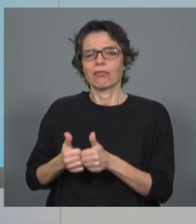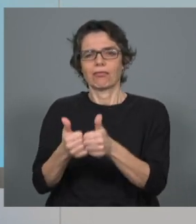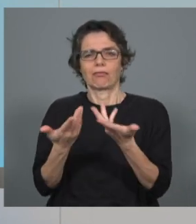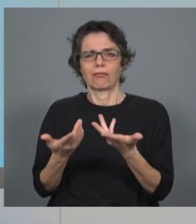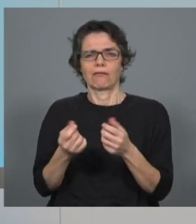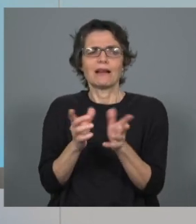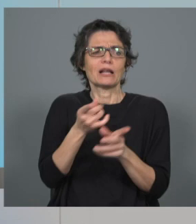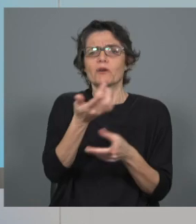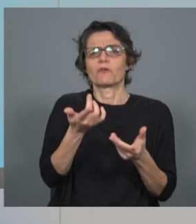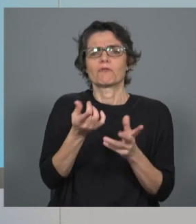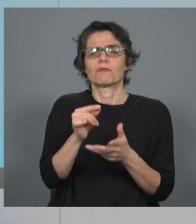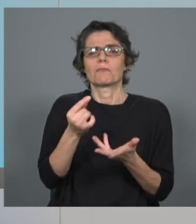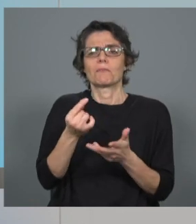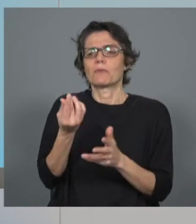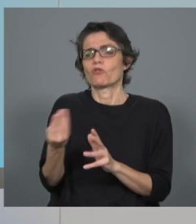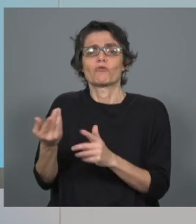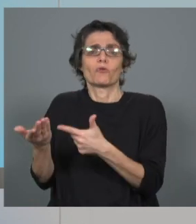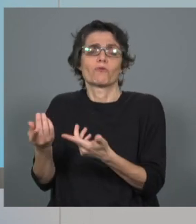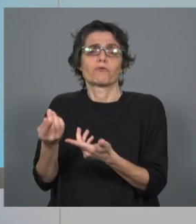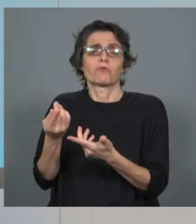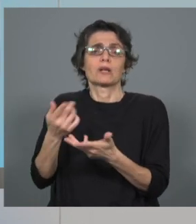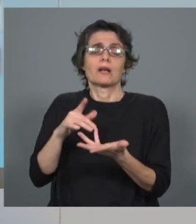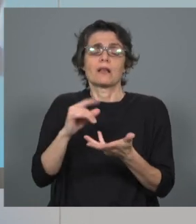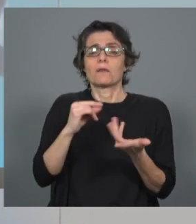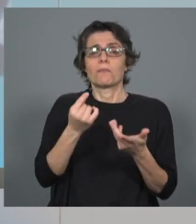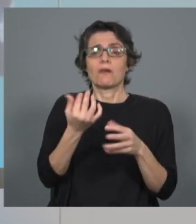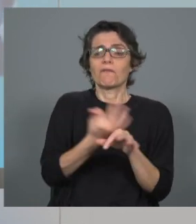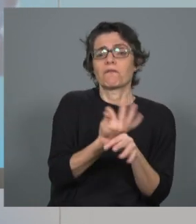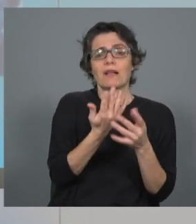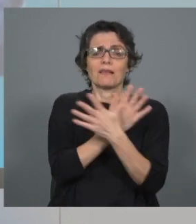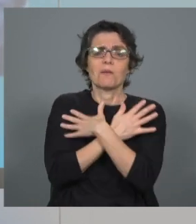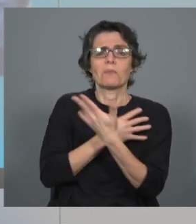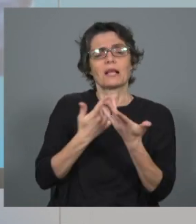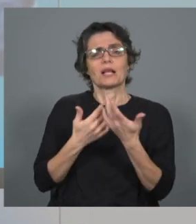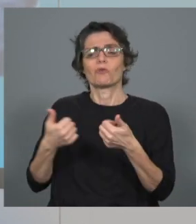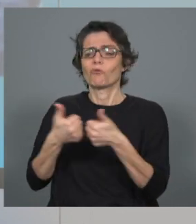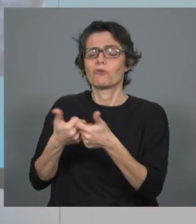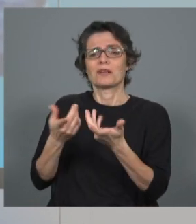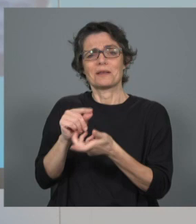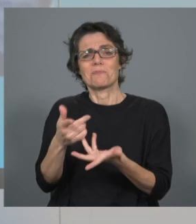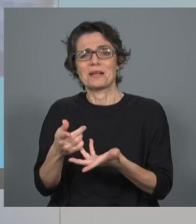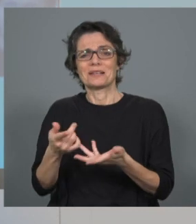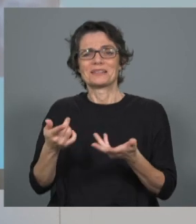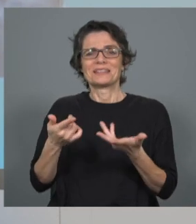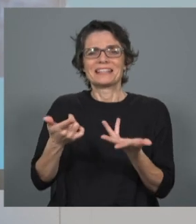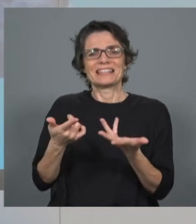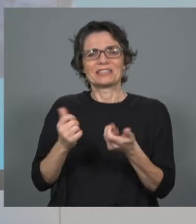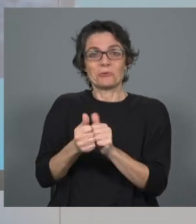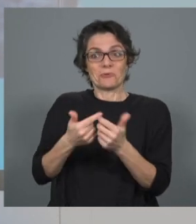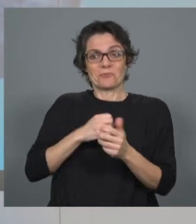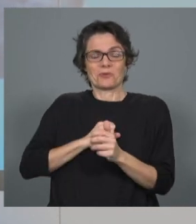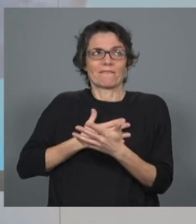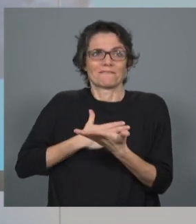as festas, a diversão, tudo isso, o futsal. Havia também essa paixão pelo futsal, não era? Exatamente, sim. Futsal era a minha